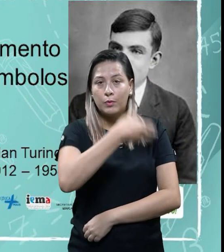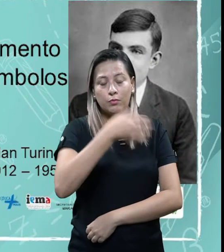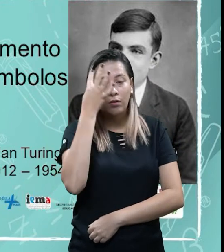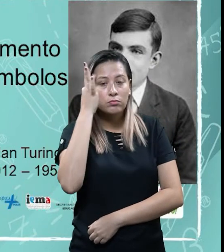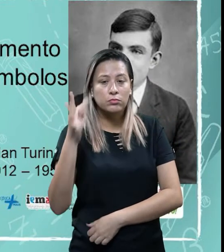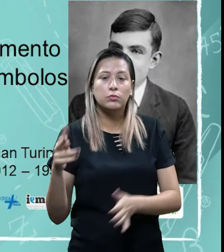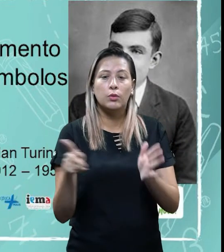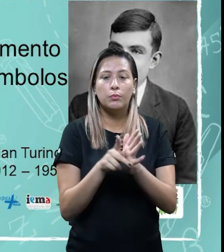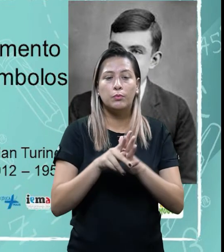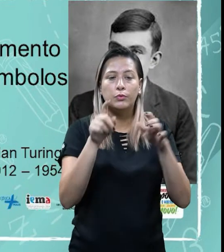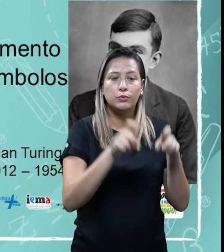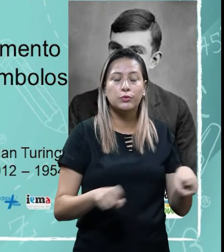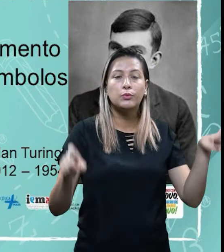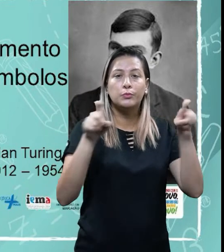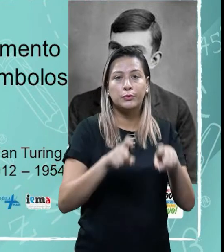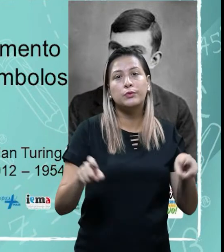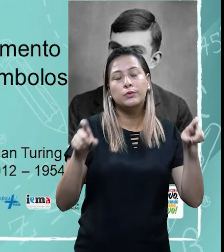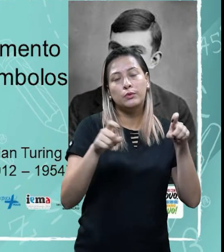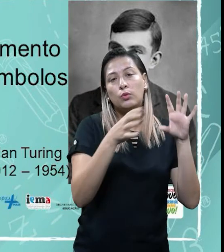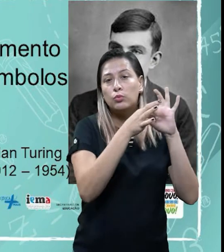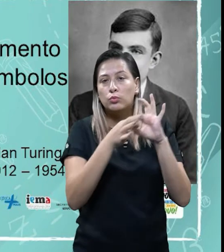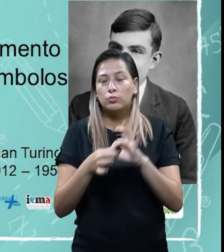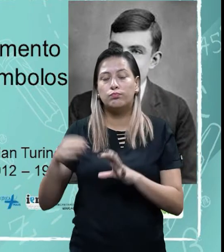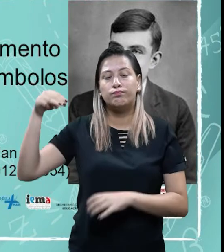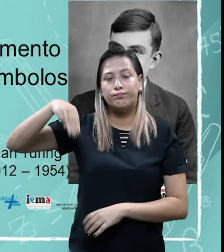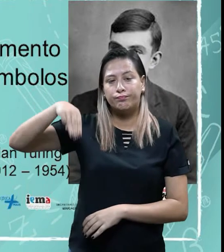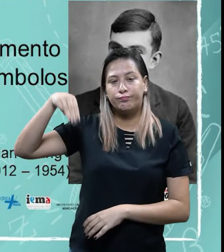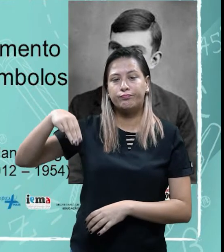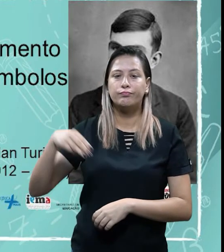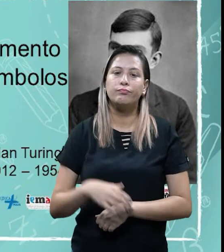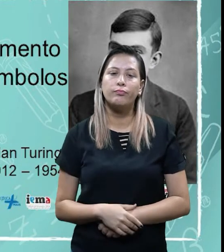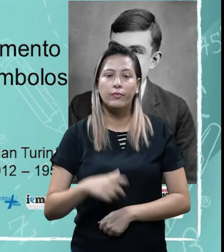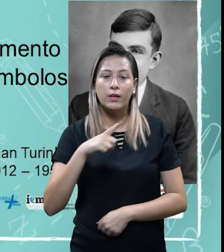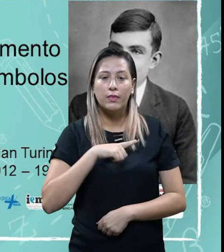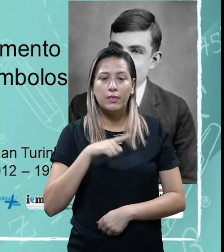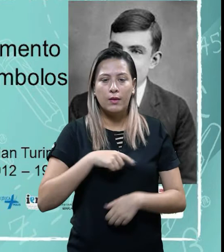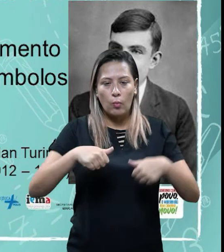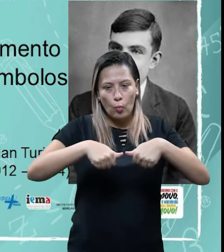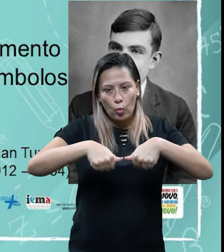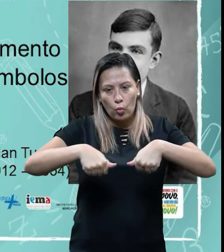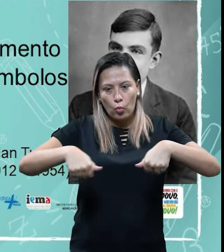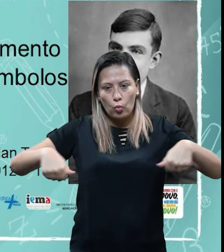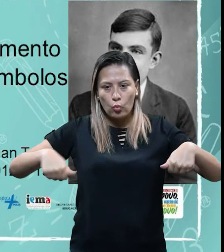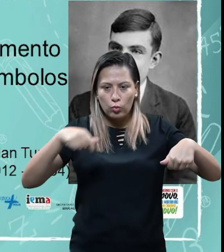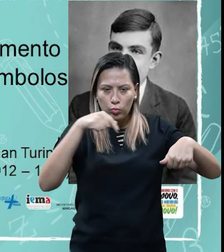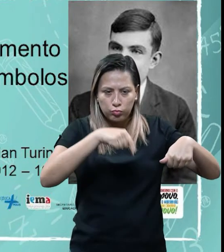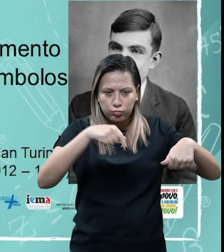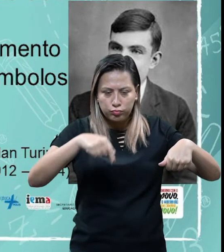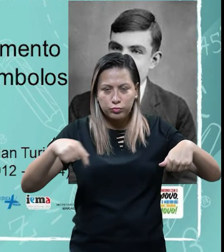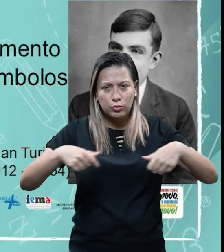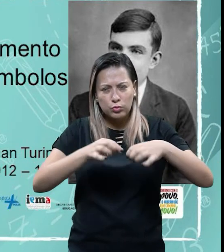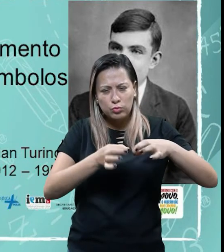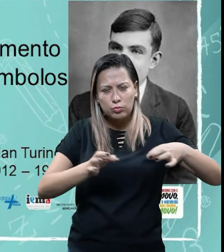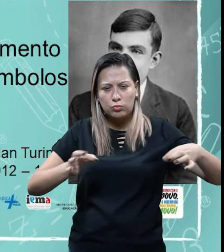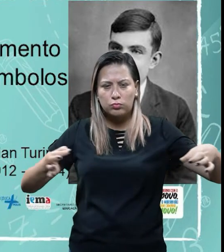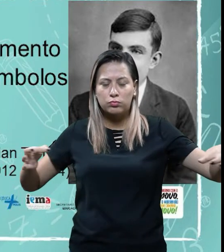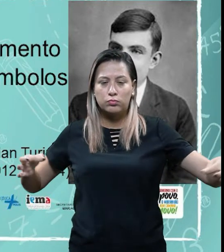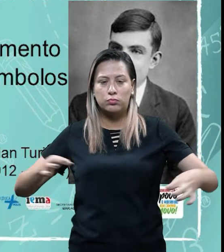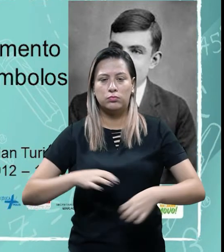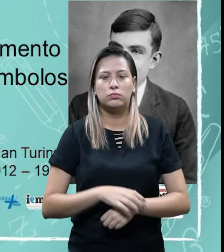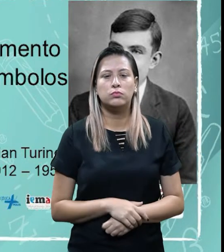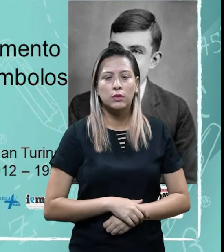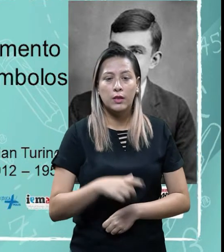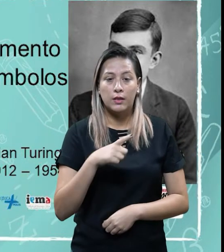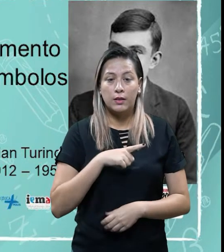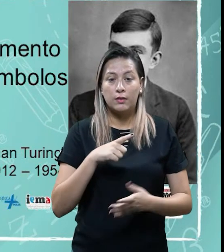teorias computacionais de forma matemática. Seria equipada com uma fita perfurada de comprimento infinito,